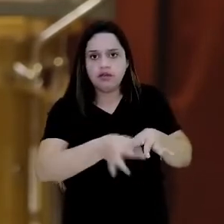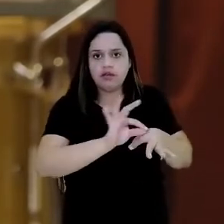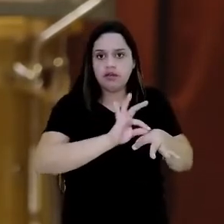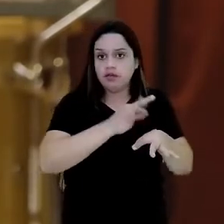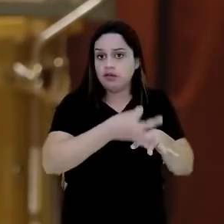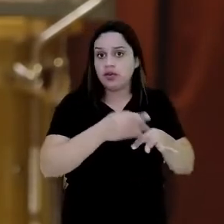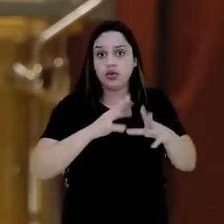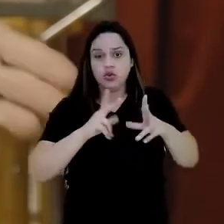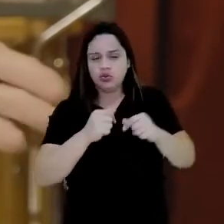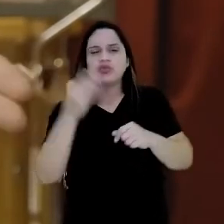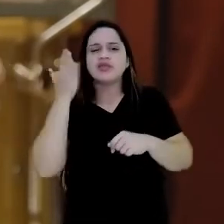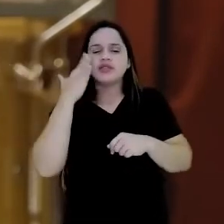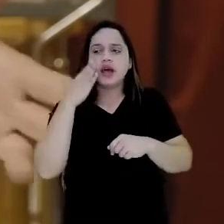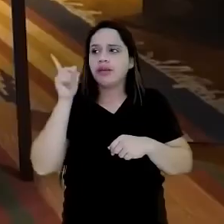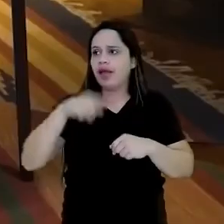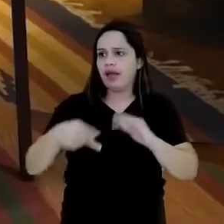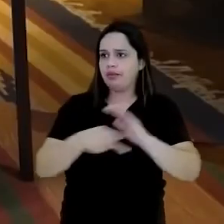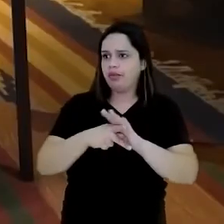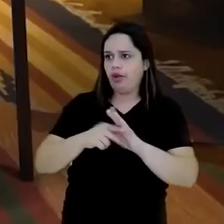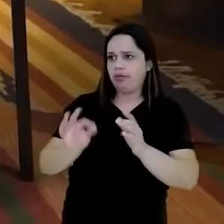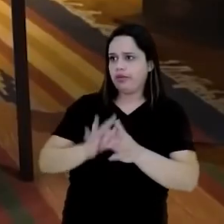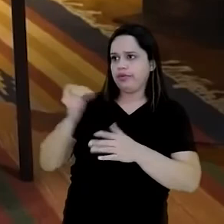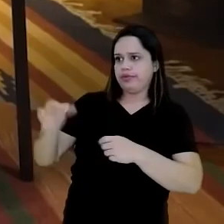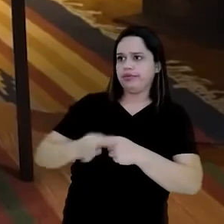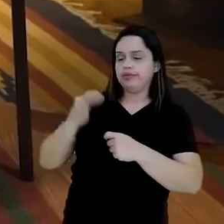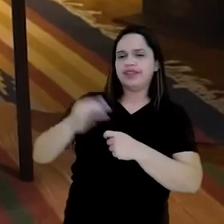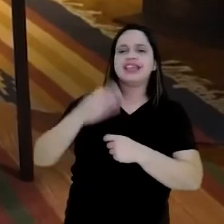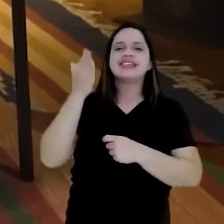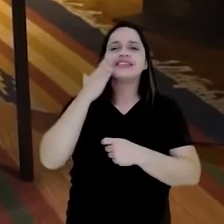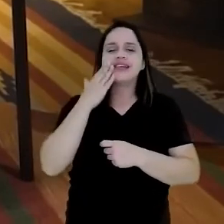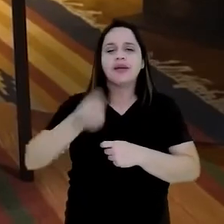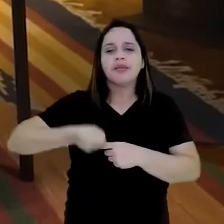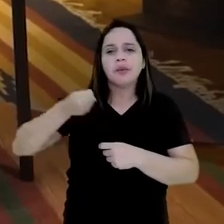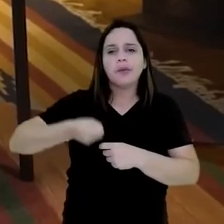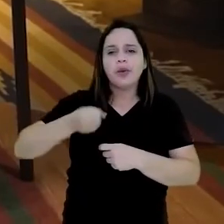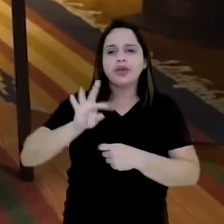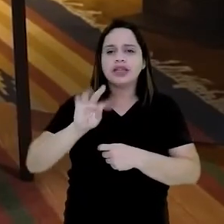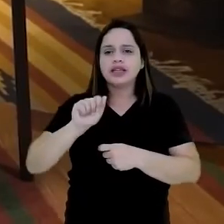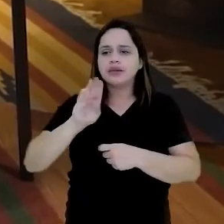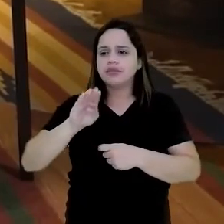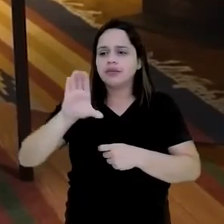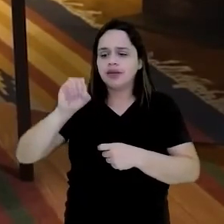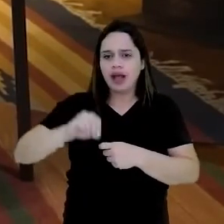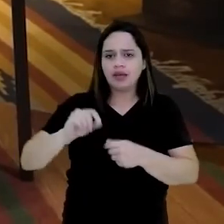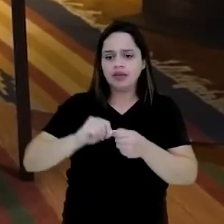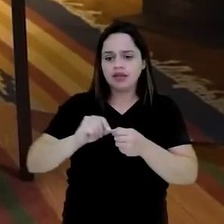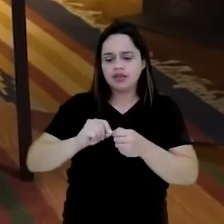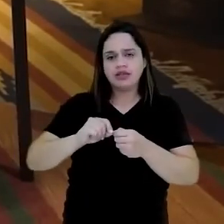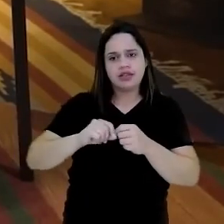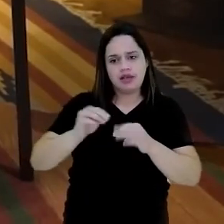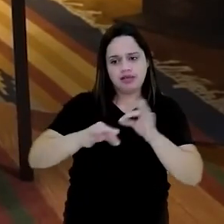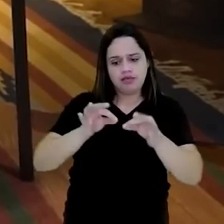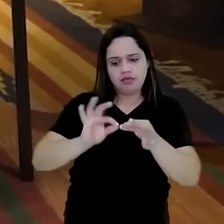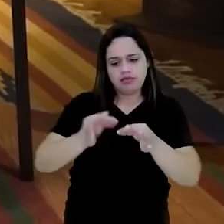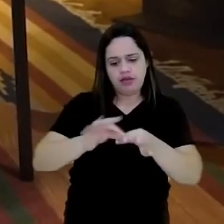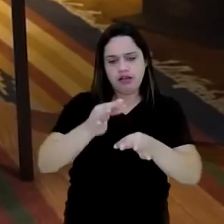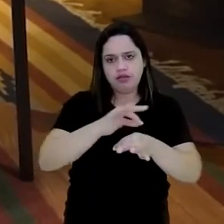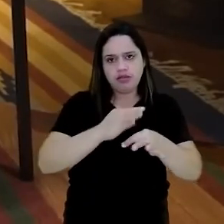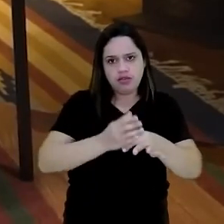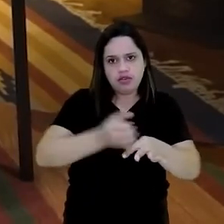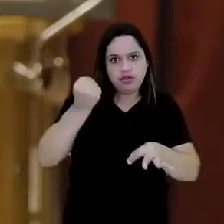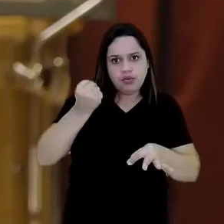aqui entra filhos aqui preciso saber bom essa ficou é uma senhora bolsa de tabaco que você aquela bolsinha você puxa os fios